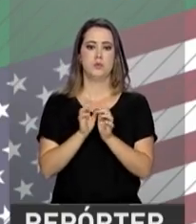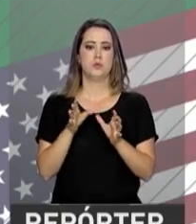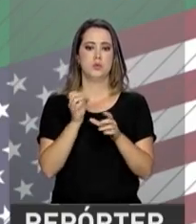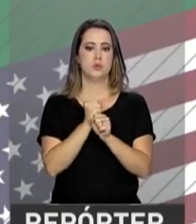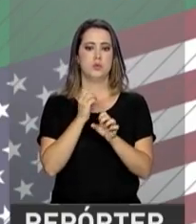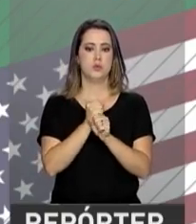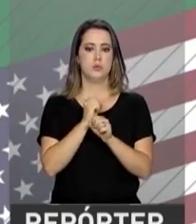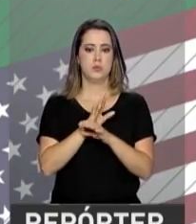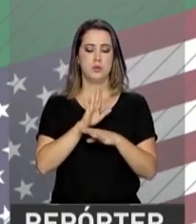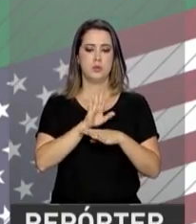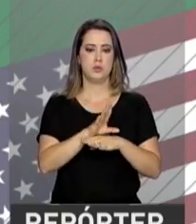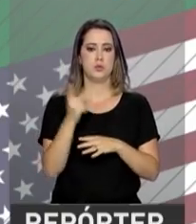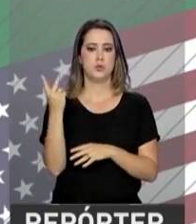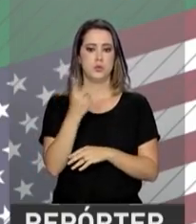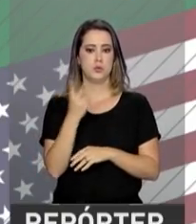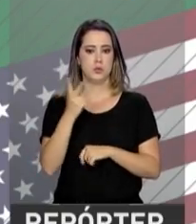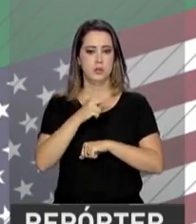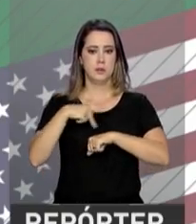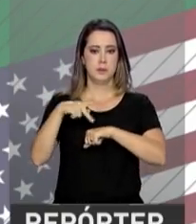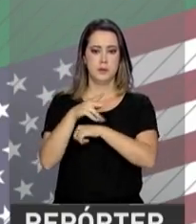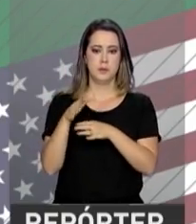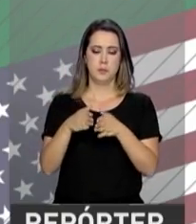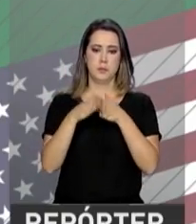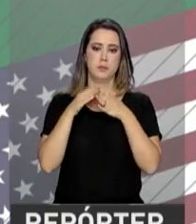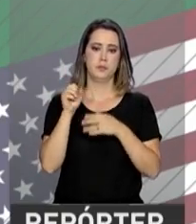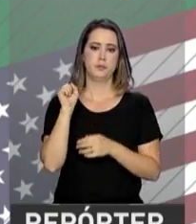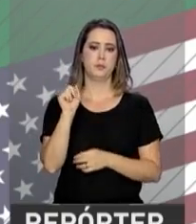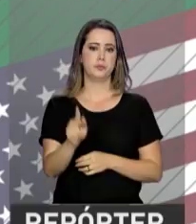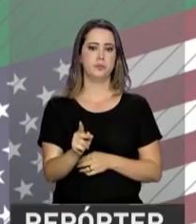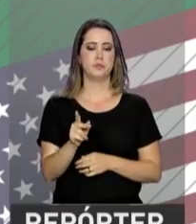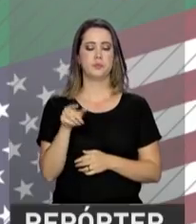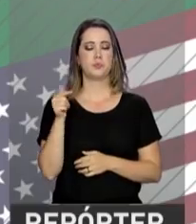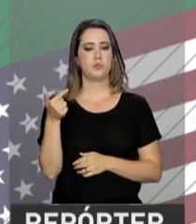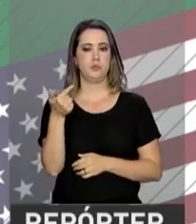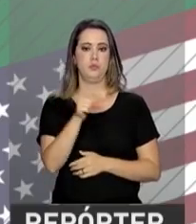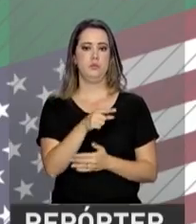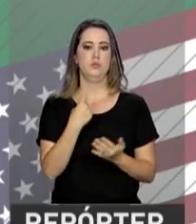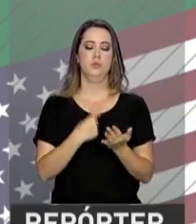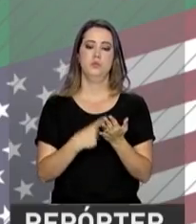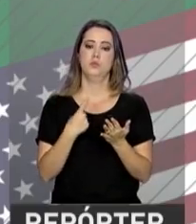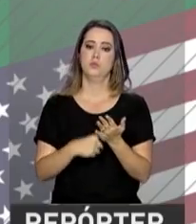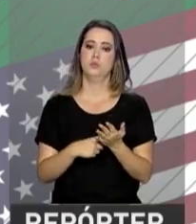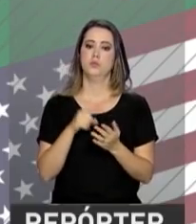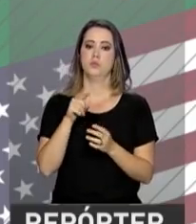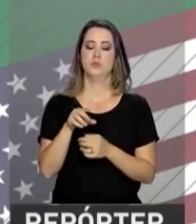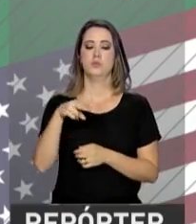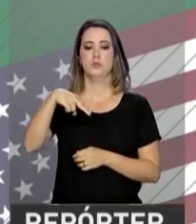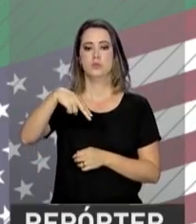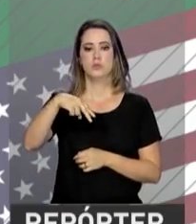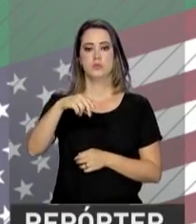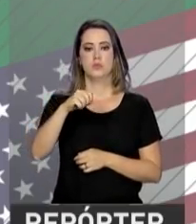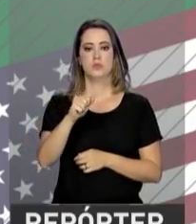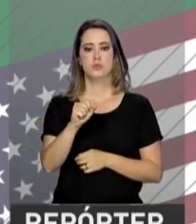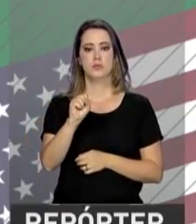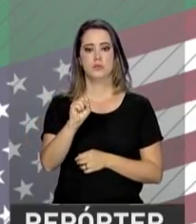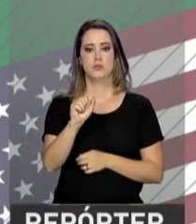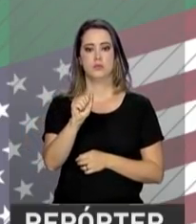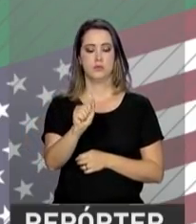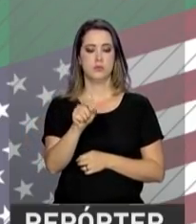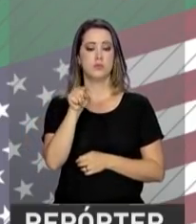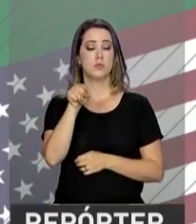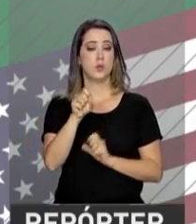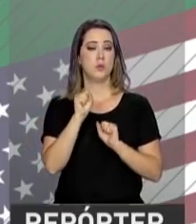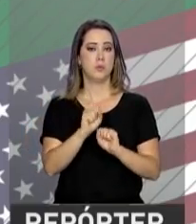de contribuição dos dois países para pedir aposentadoria. Outro acordo é para que a Agência Espacial Norte-Americana, a